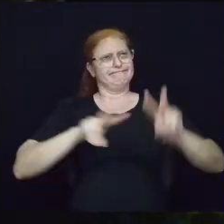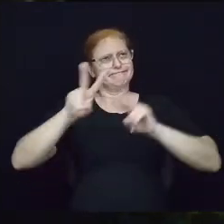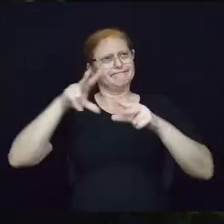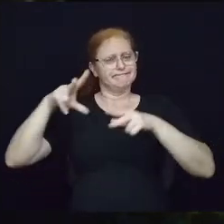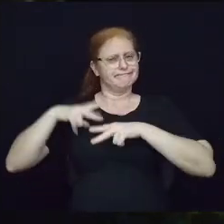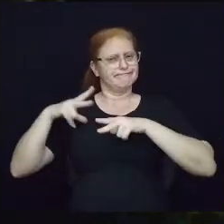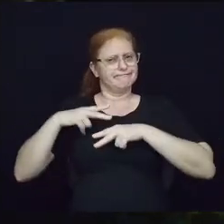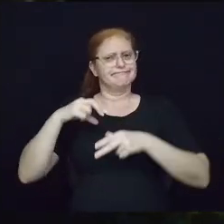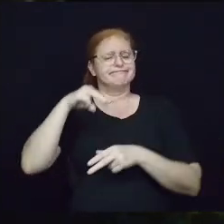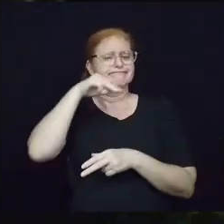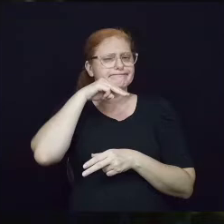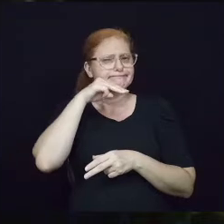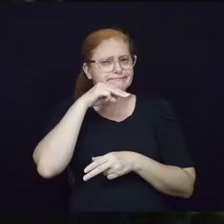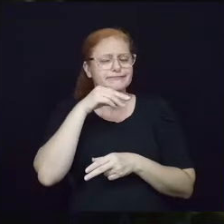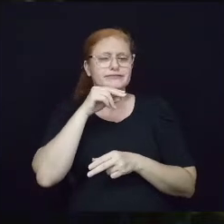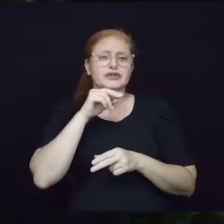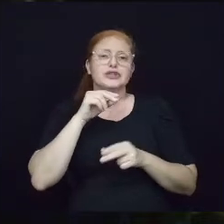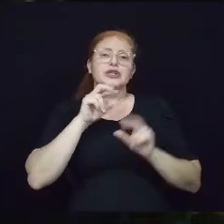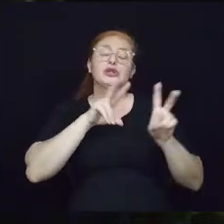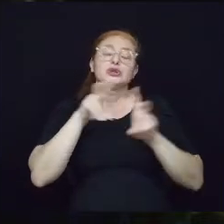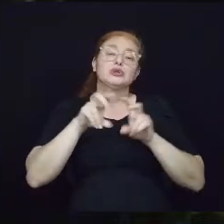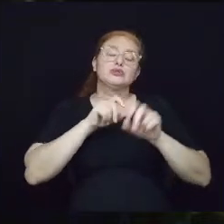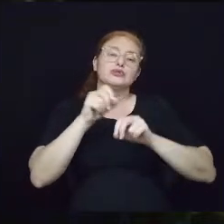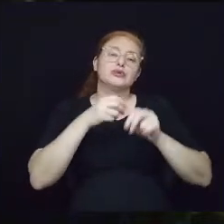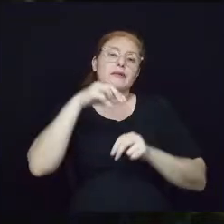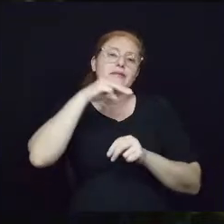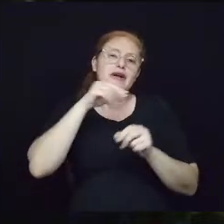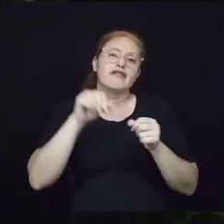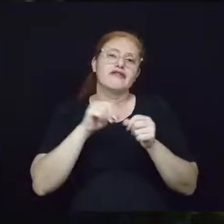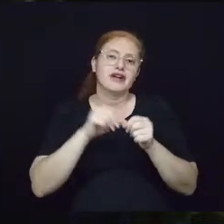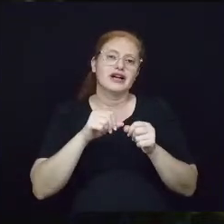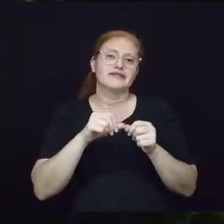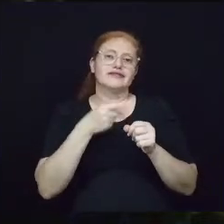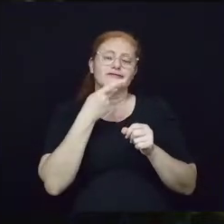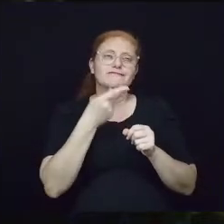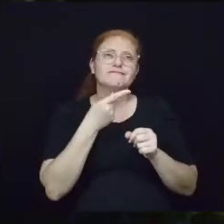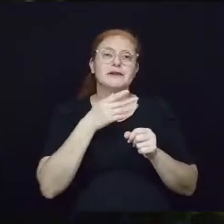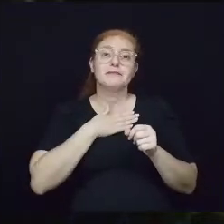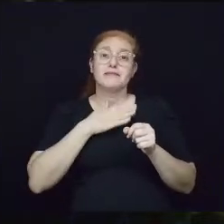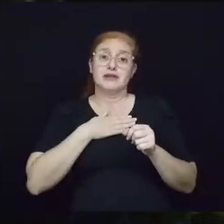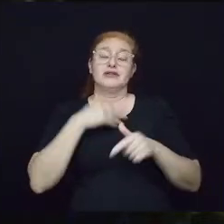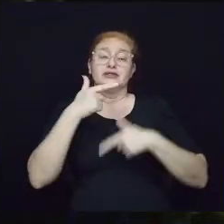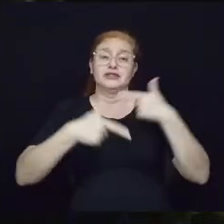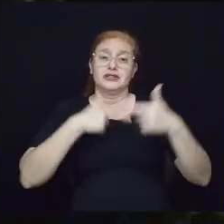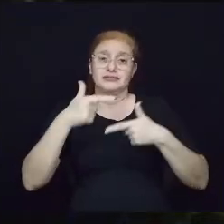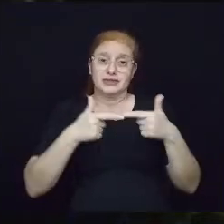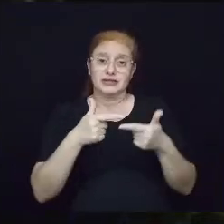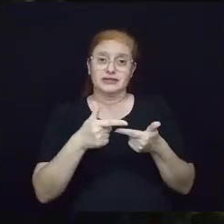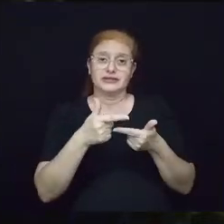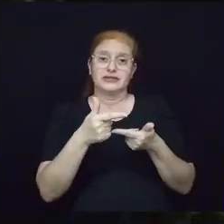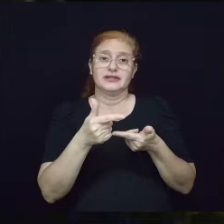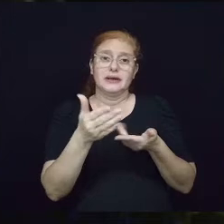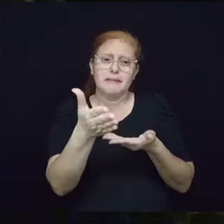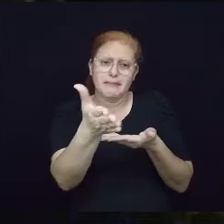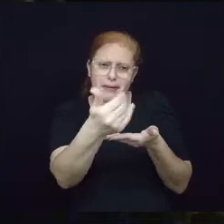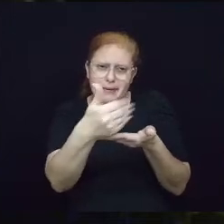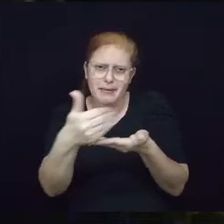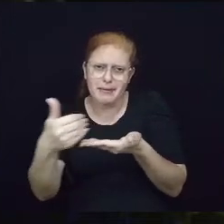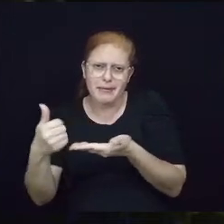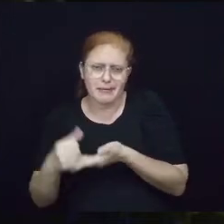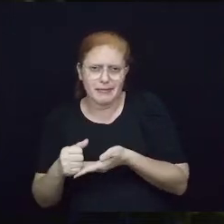particular sobre o que o Mauro faz, né? Ele falou assim: no meu trabalho, o acúmulo de gestos torna o gesto